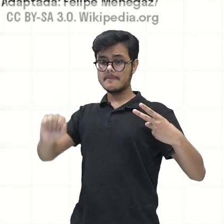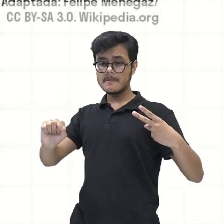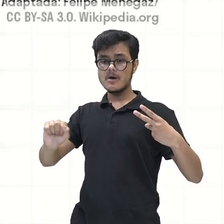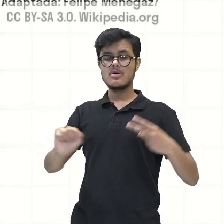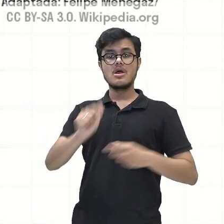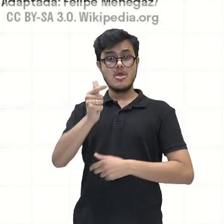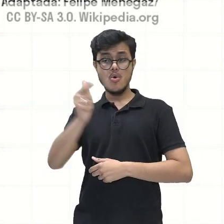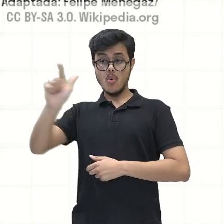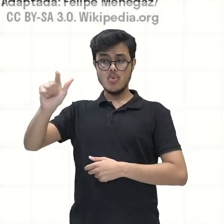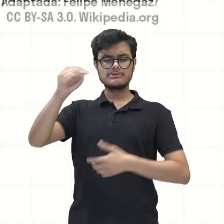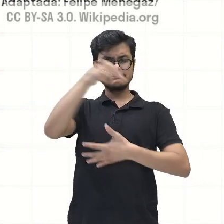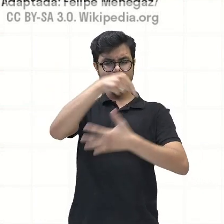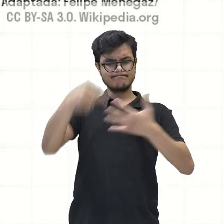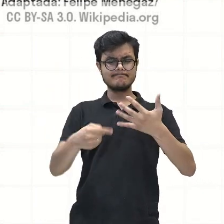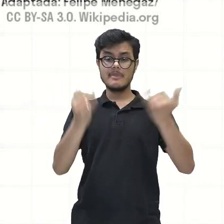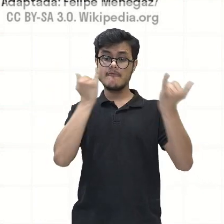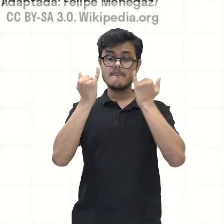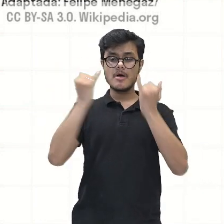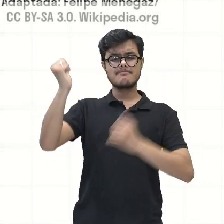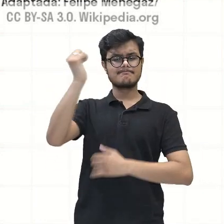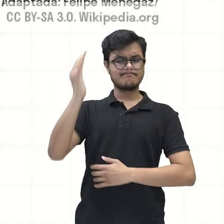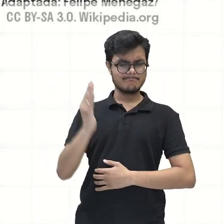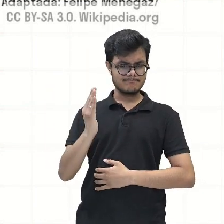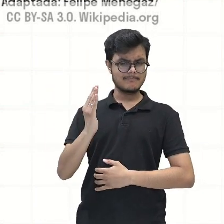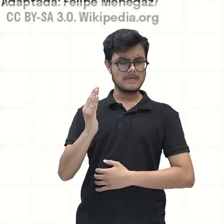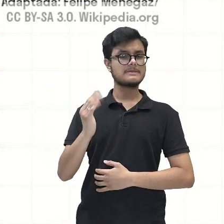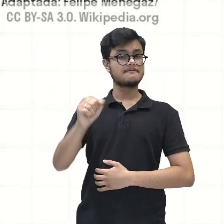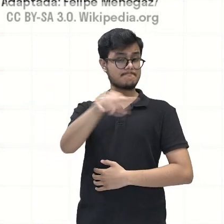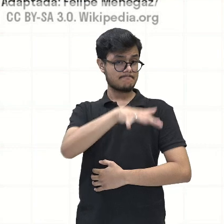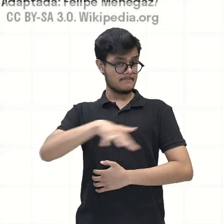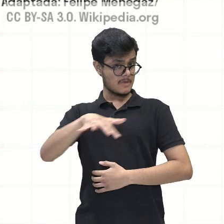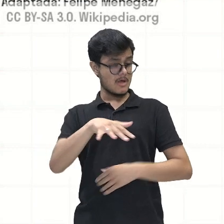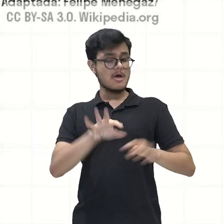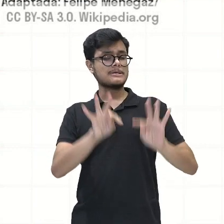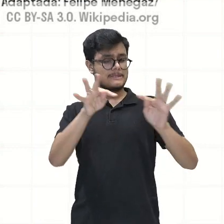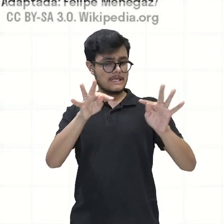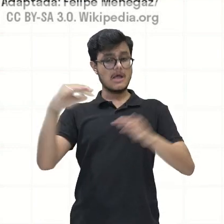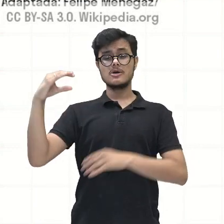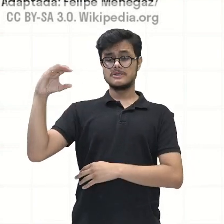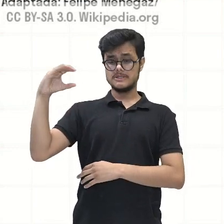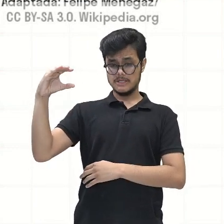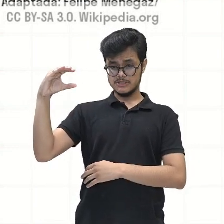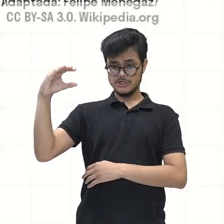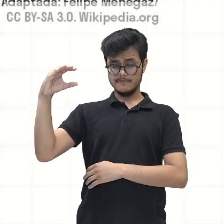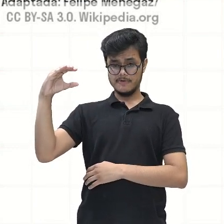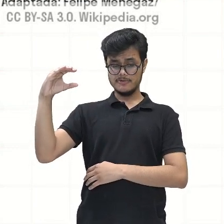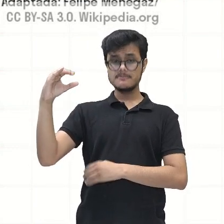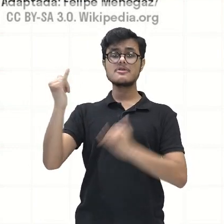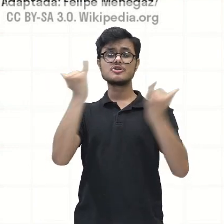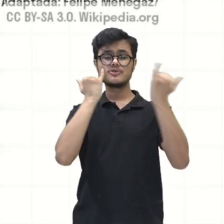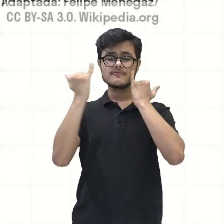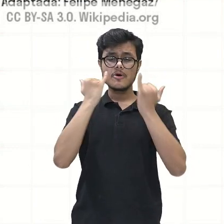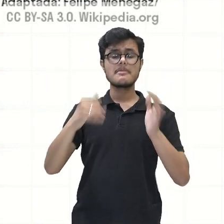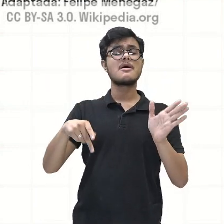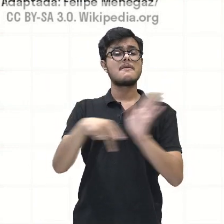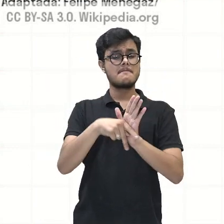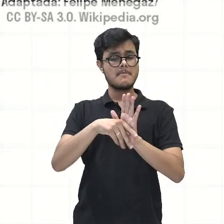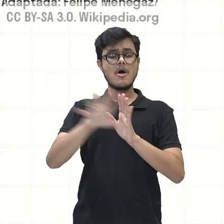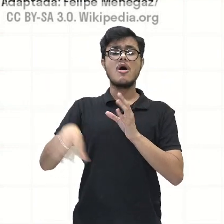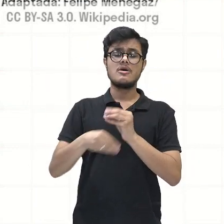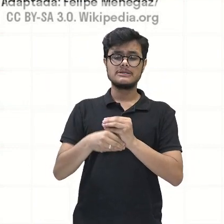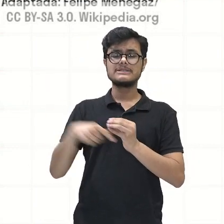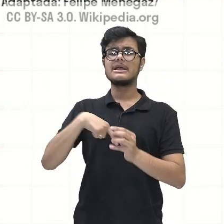outros critérios, tá bom? No meio técnico, científico e informacional, onde a informação,